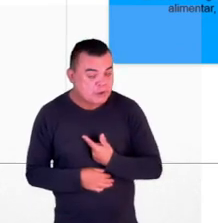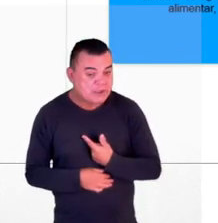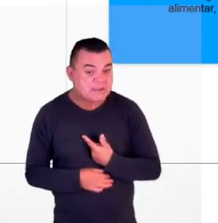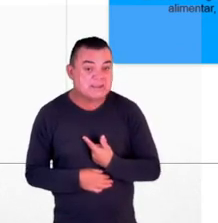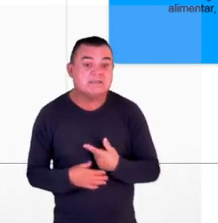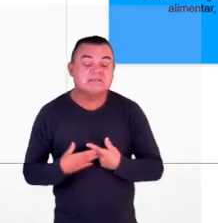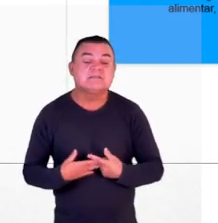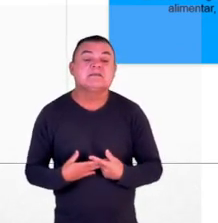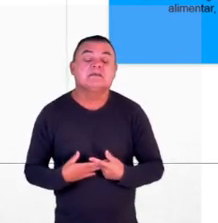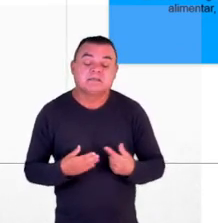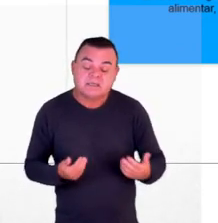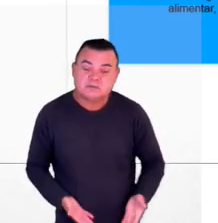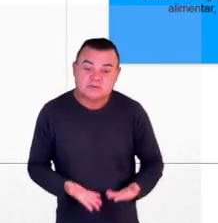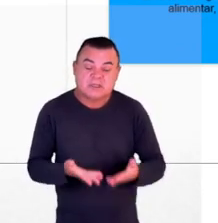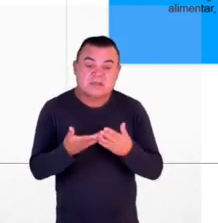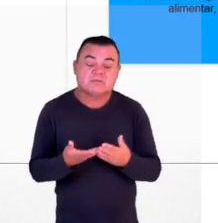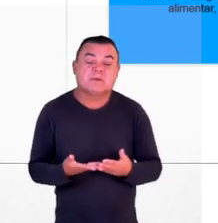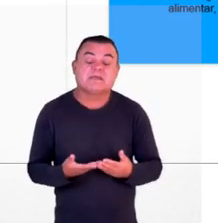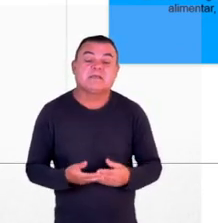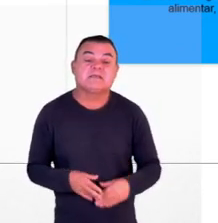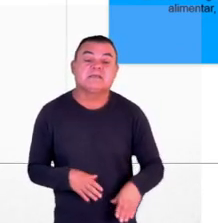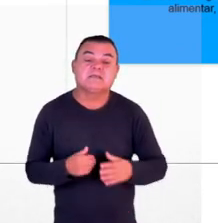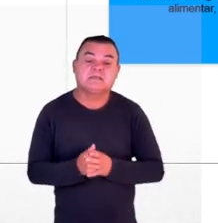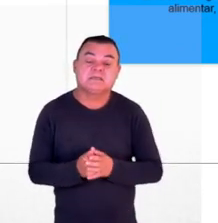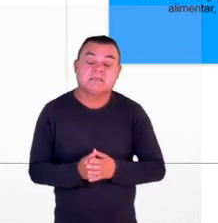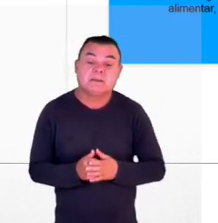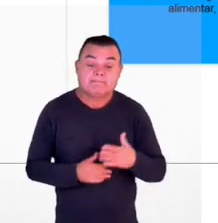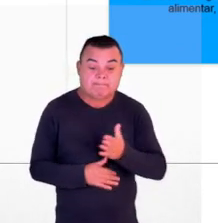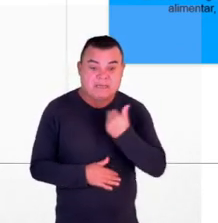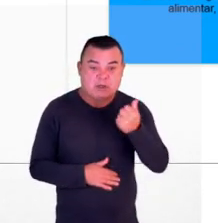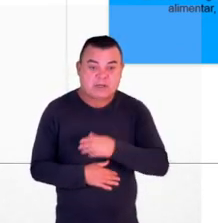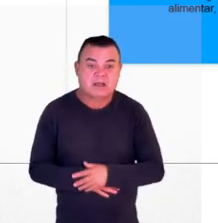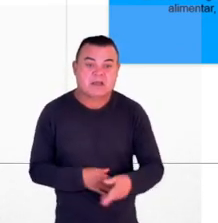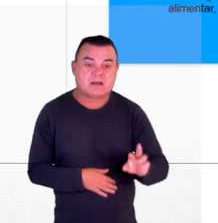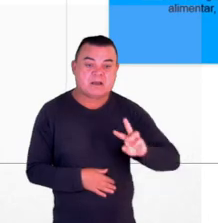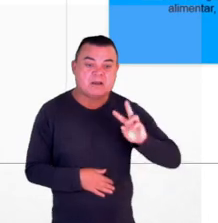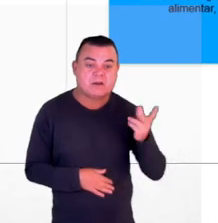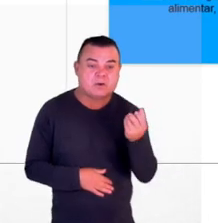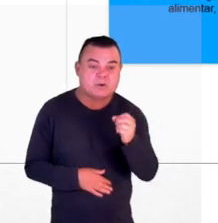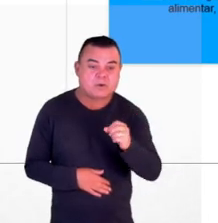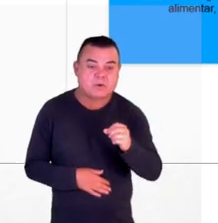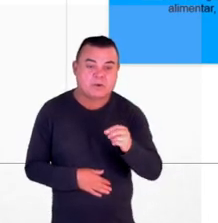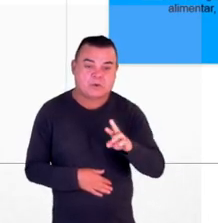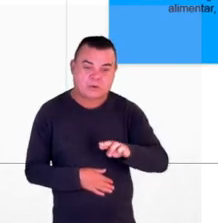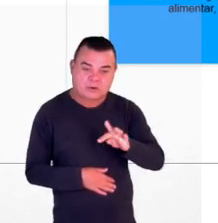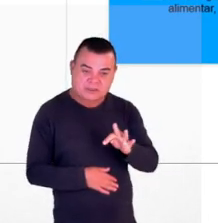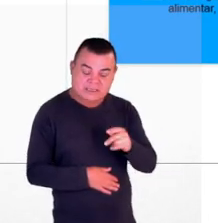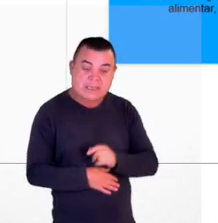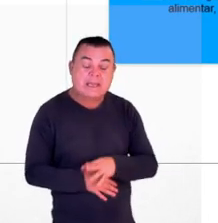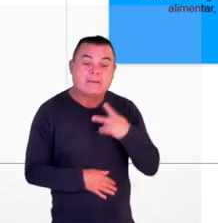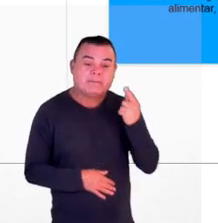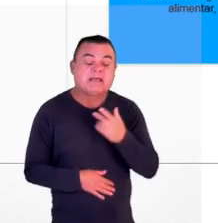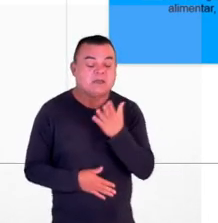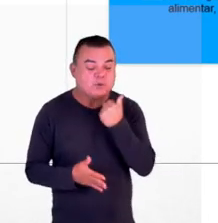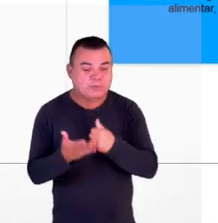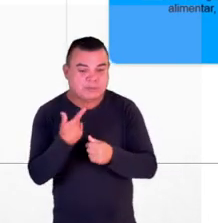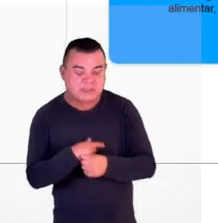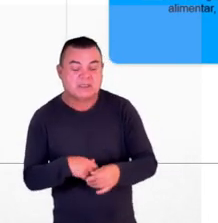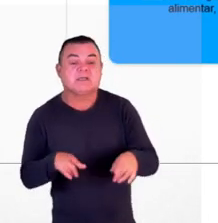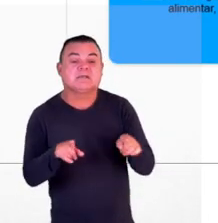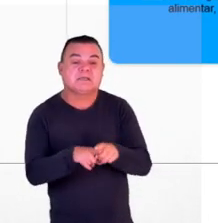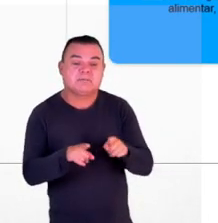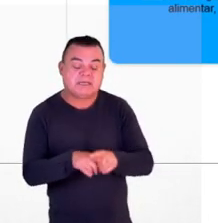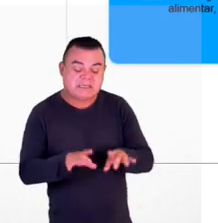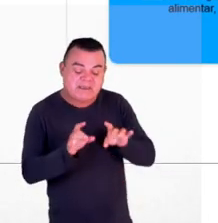incrementem a horta da da comunidade para o consumo próprio e também para a venda né nas